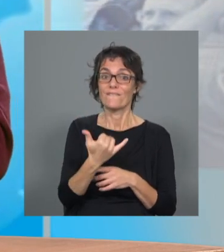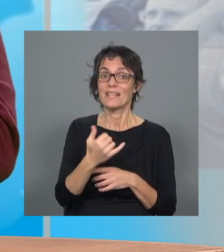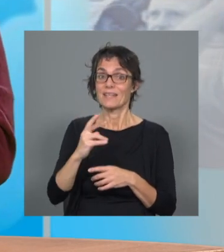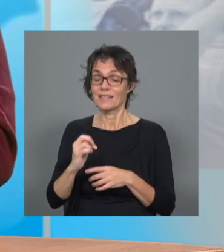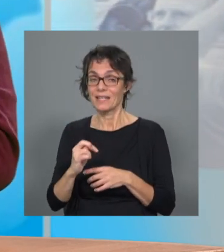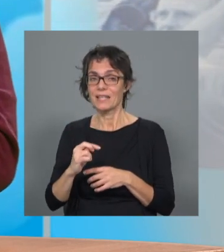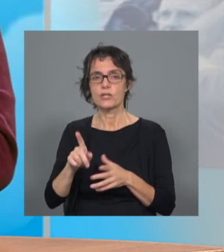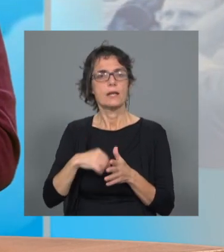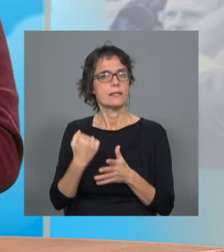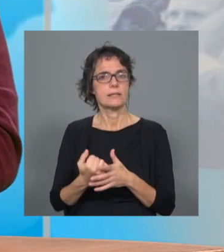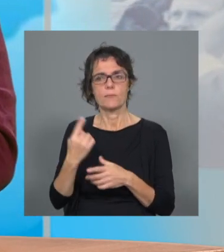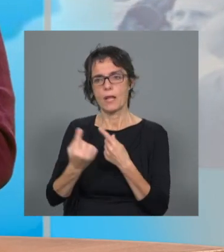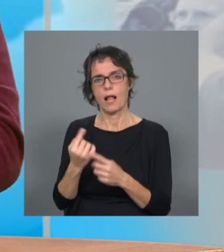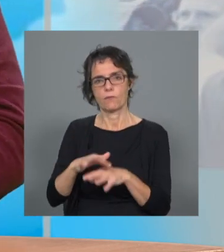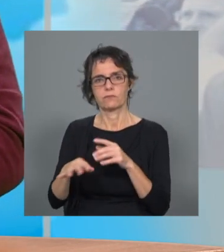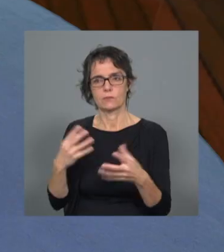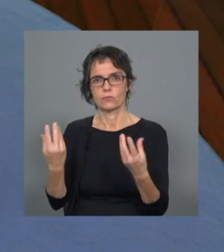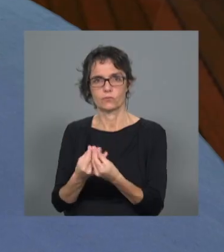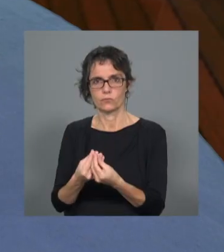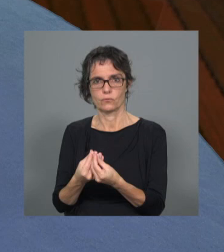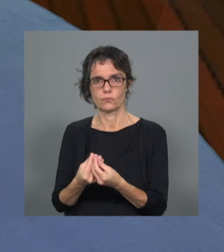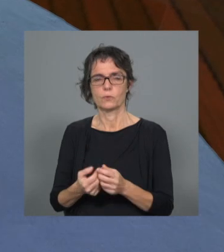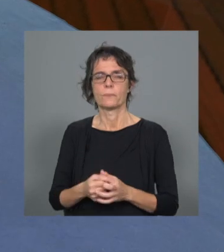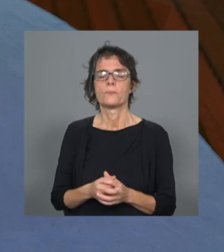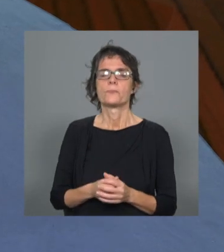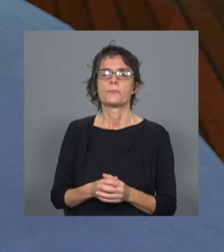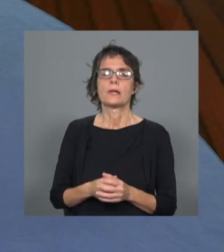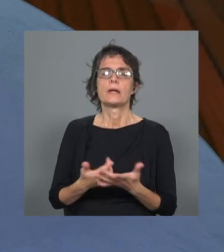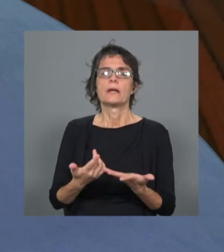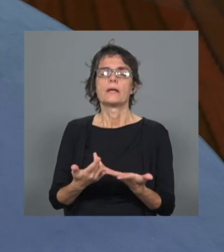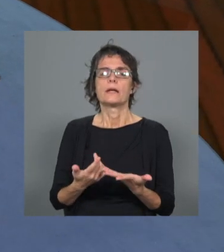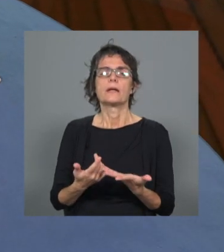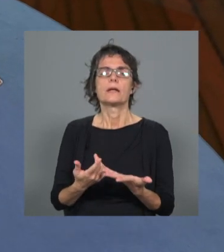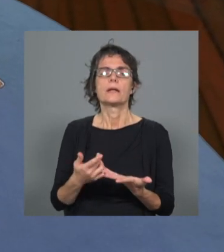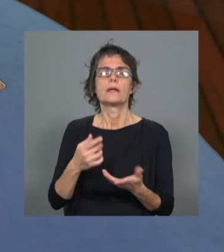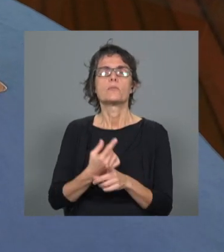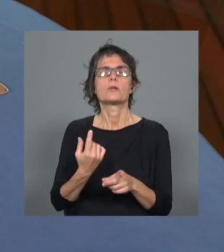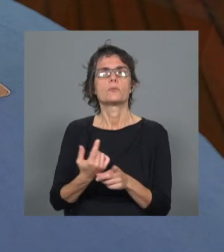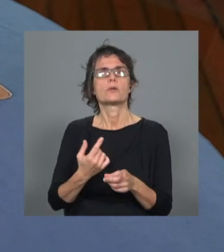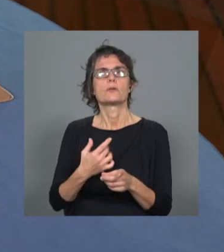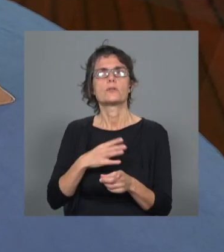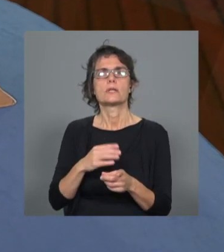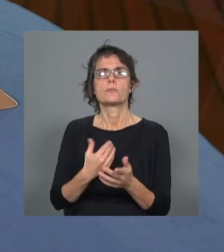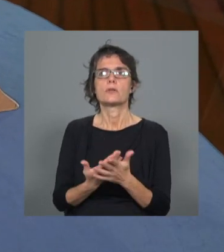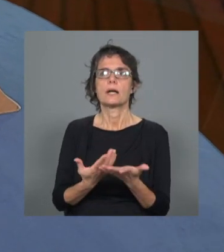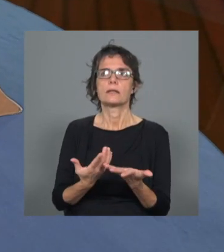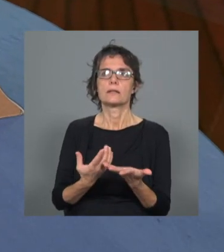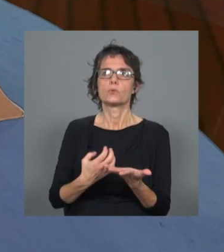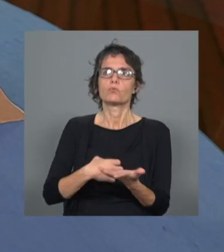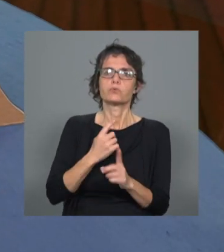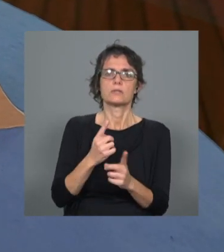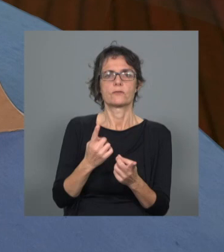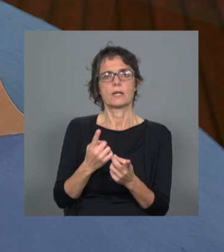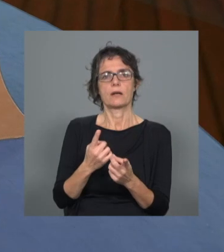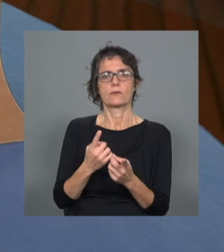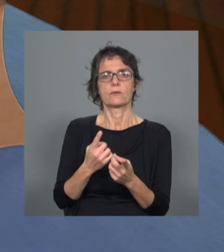estão a fazê-lo, na nossa diocese, com este nome de sentido 23, precisamente porque queremos dar um sentido, uma linha condutora a